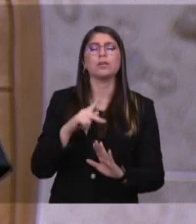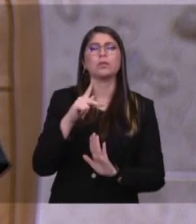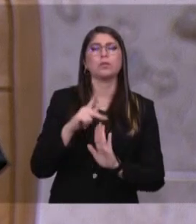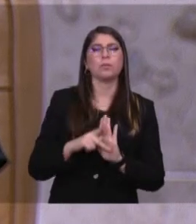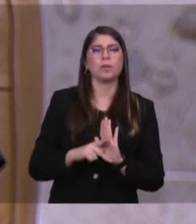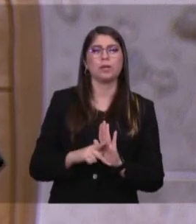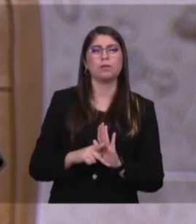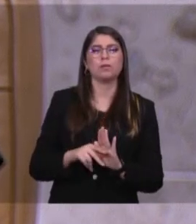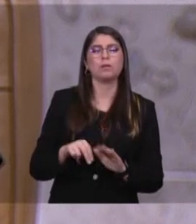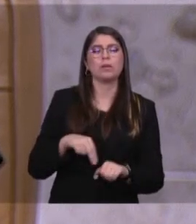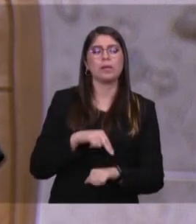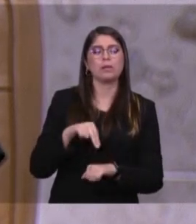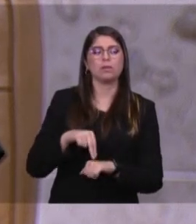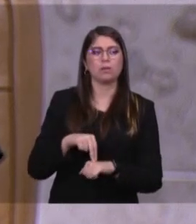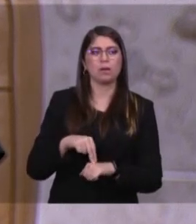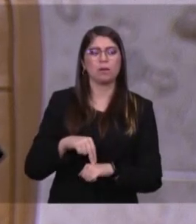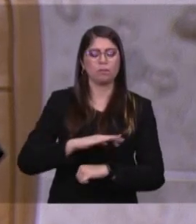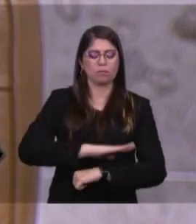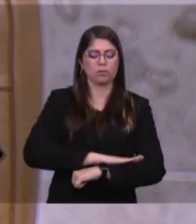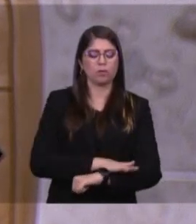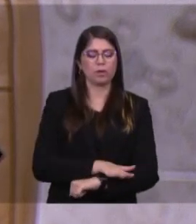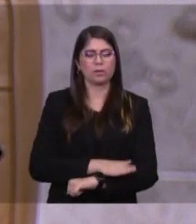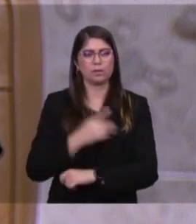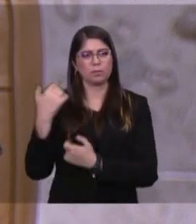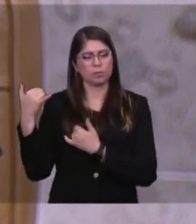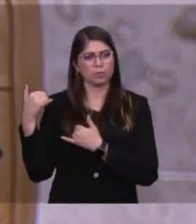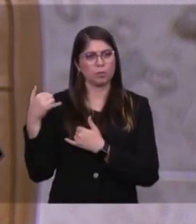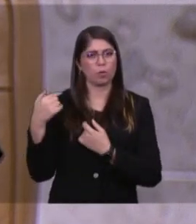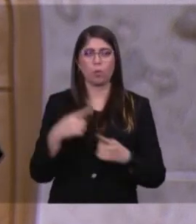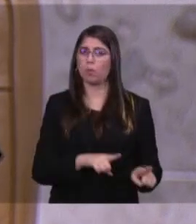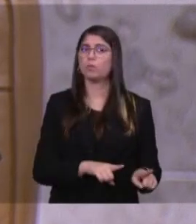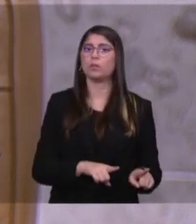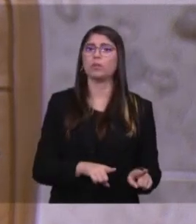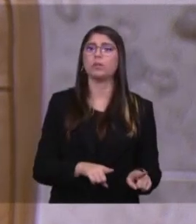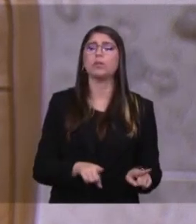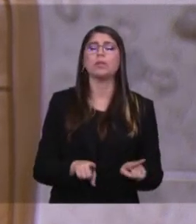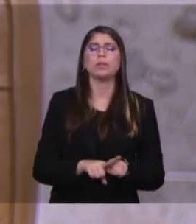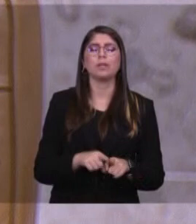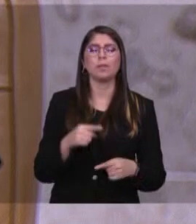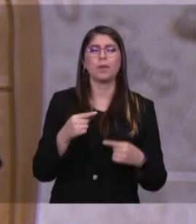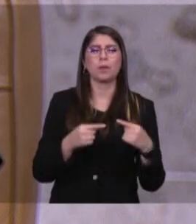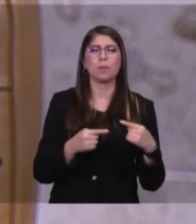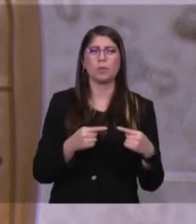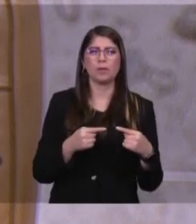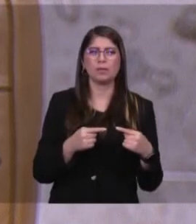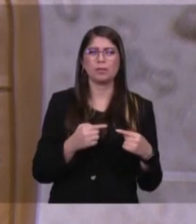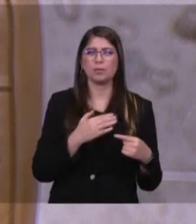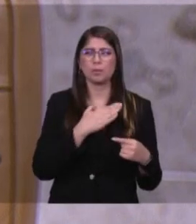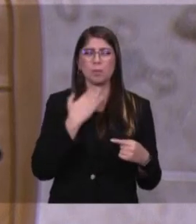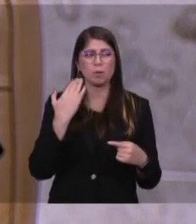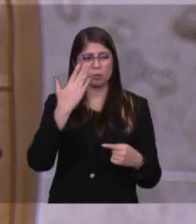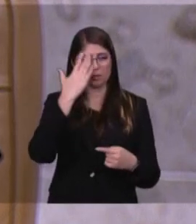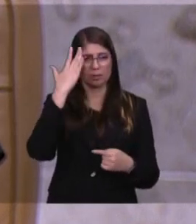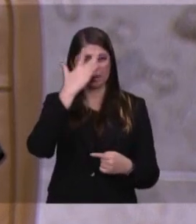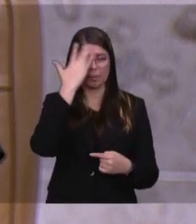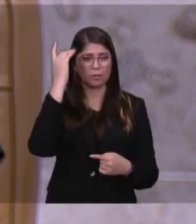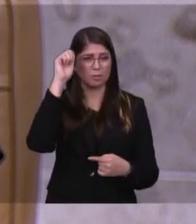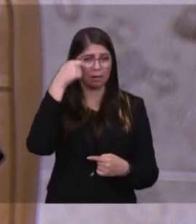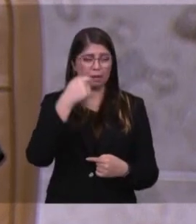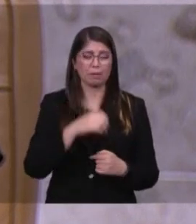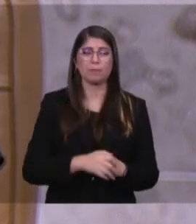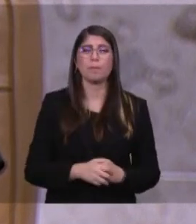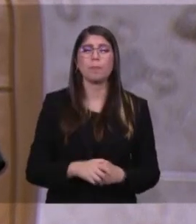de Enfrentamento ao Racismo Institucional e a política de morte à população negra. Plano